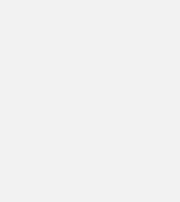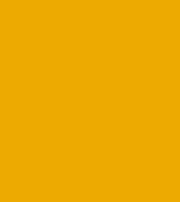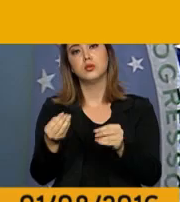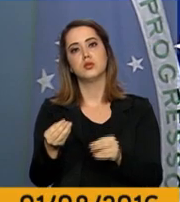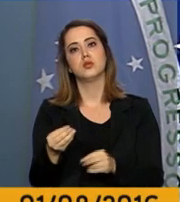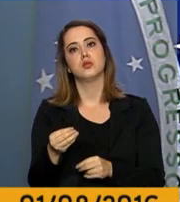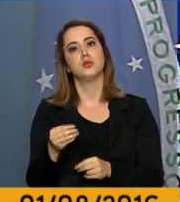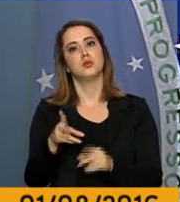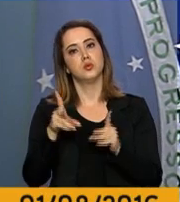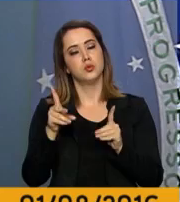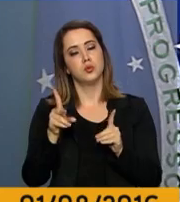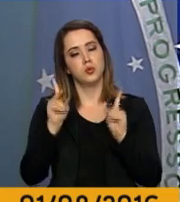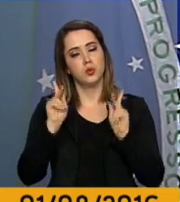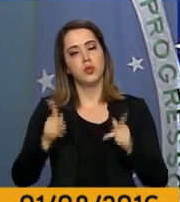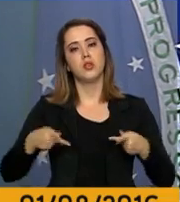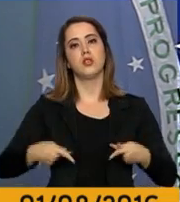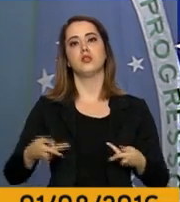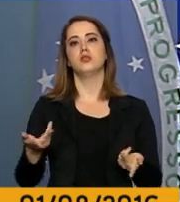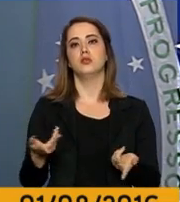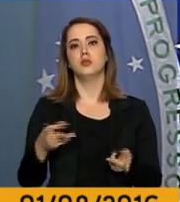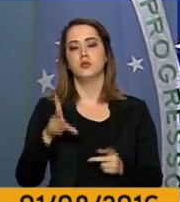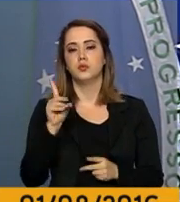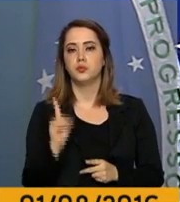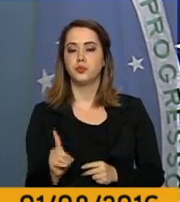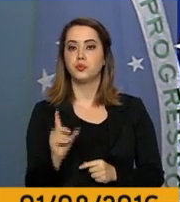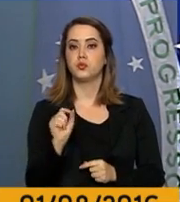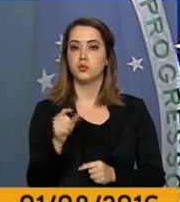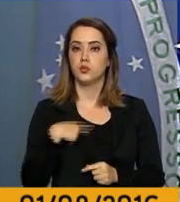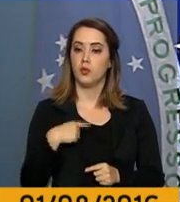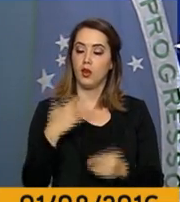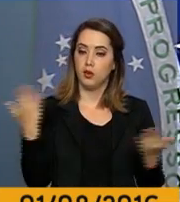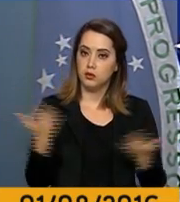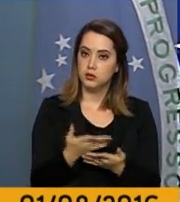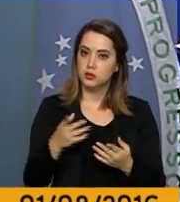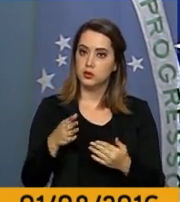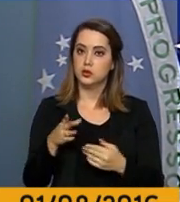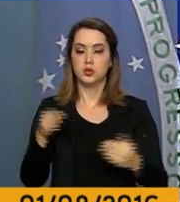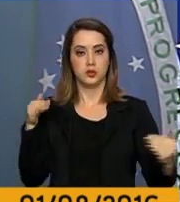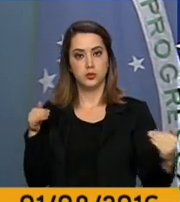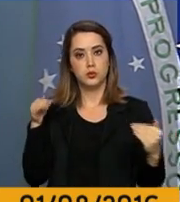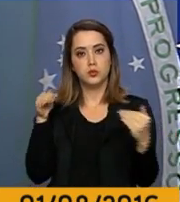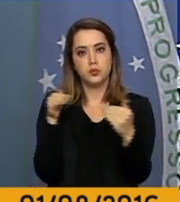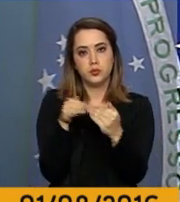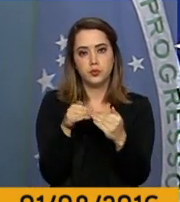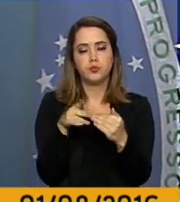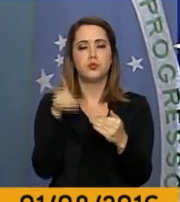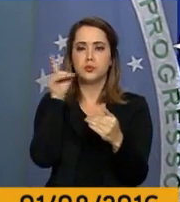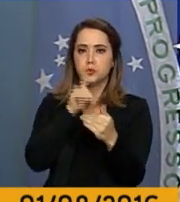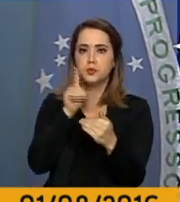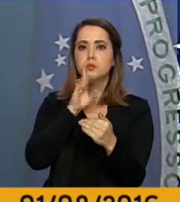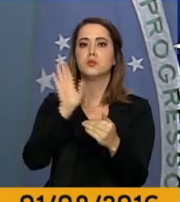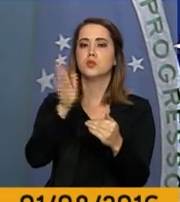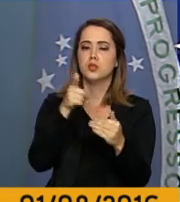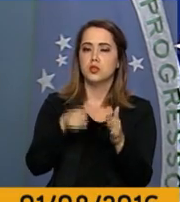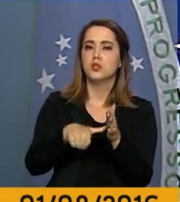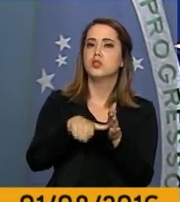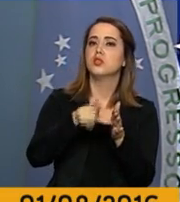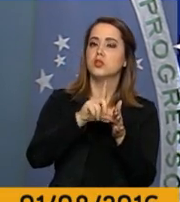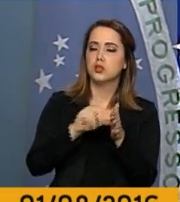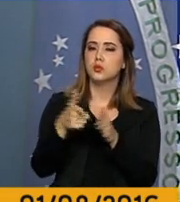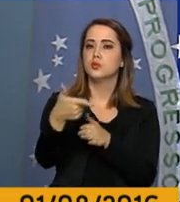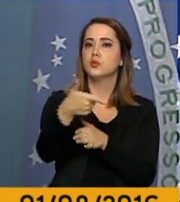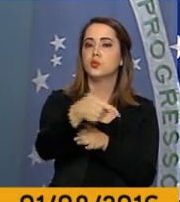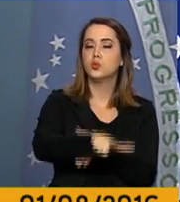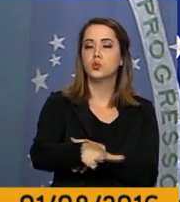do instante que se firmes de acordo com os estados unidos já do passado firmamos com a china que também é um grande